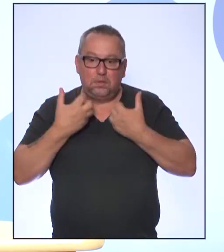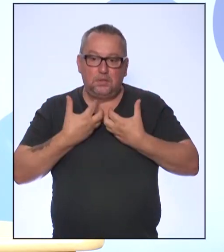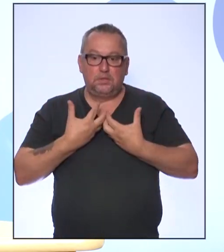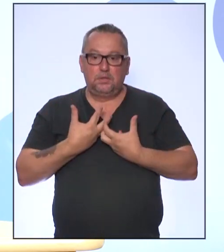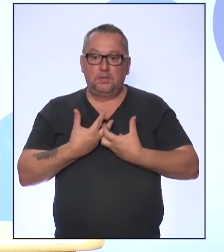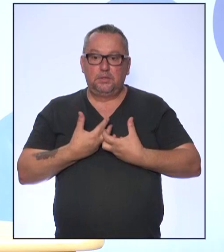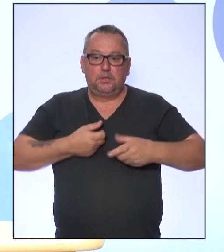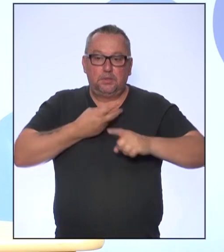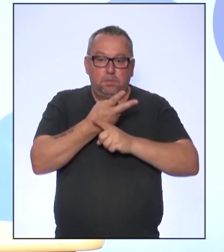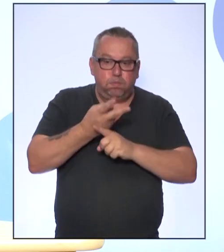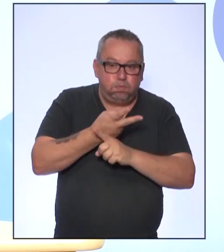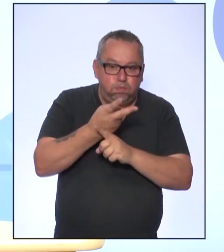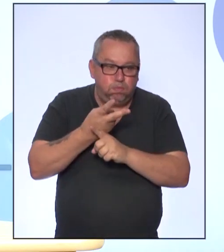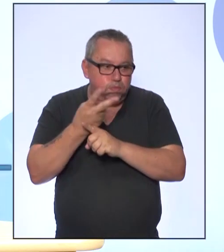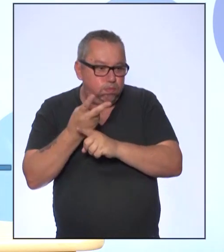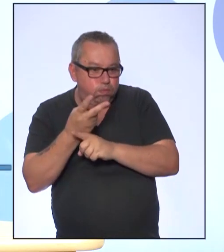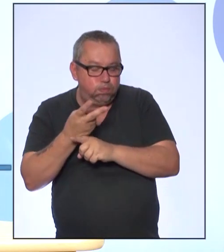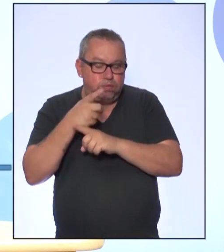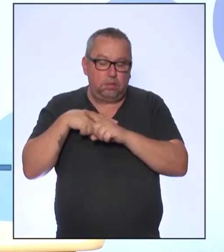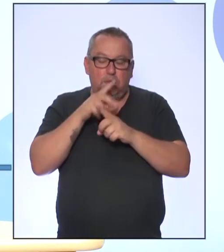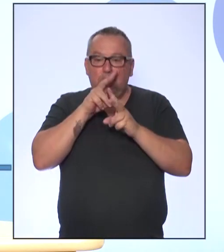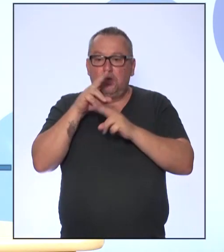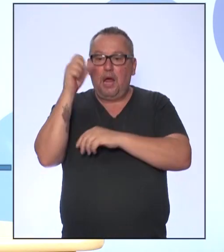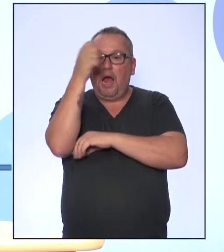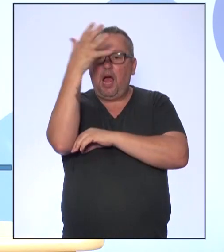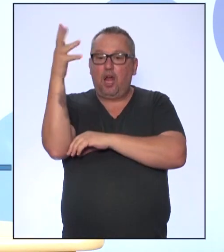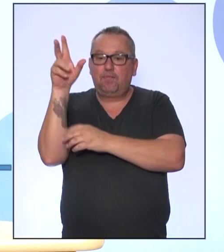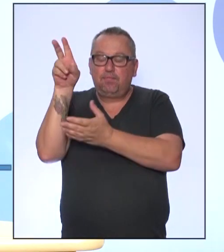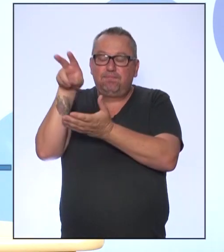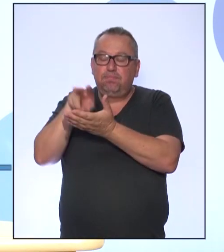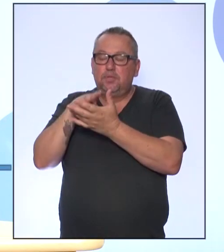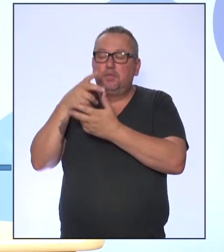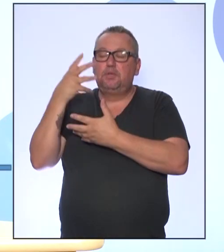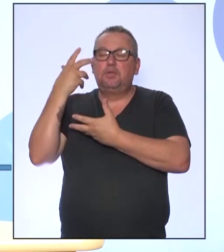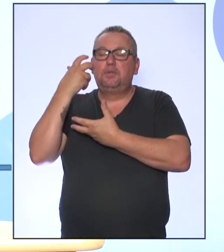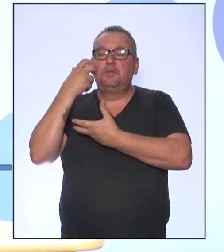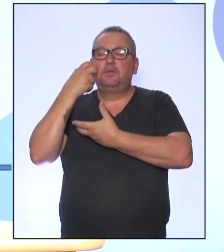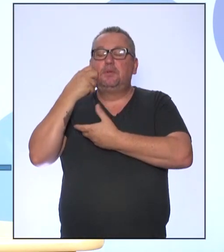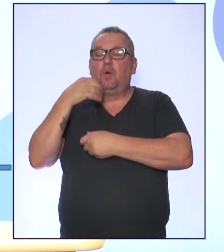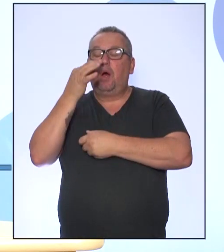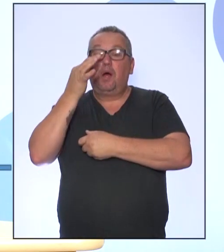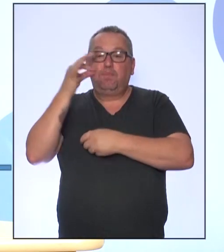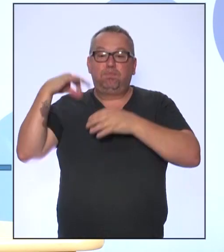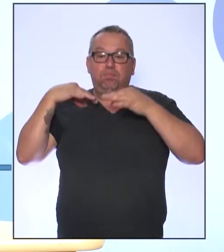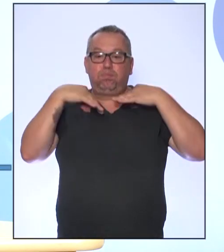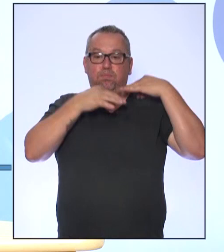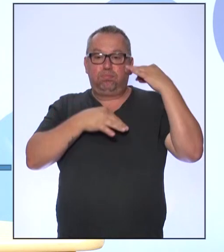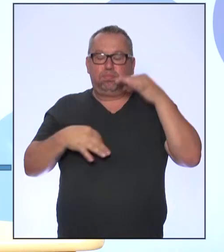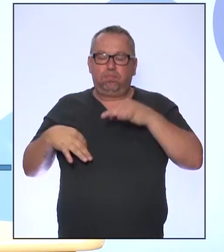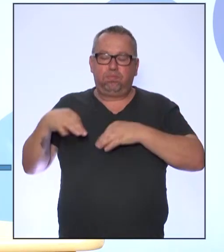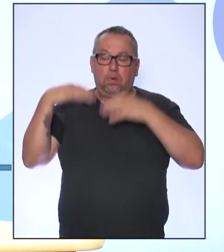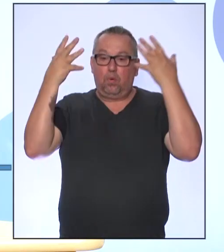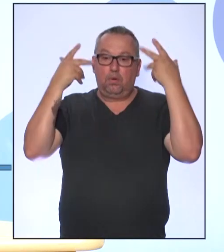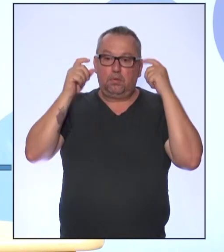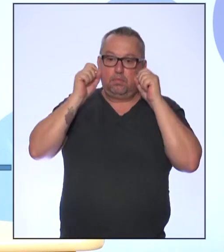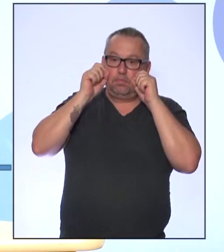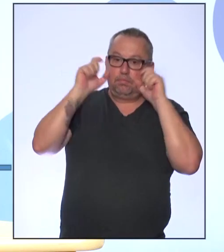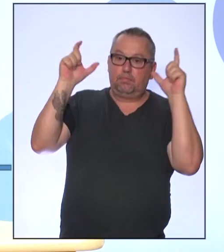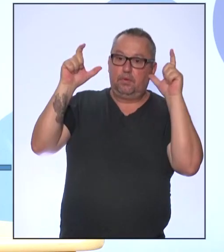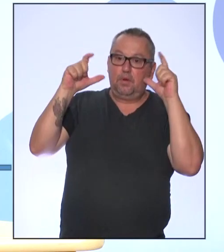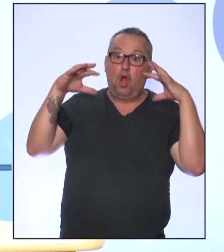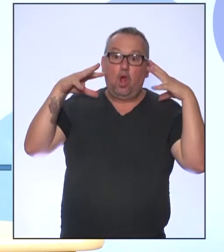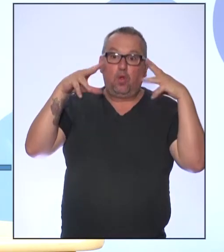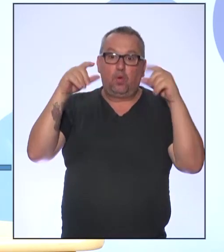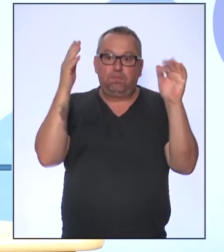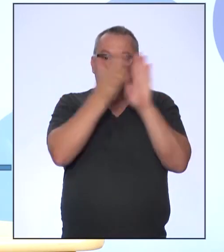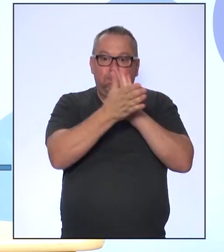caçar, dormia espichado à sombra de uma boa árvore. Vieram os ratinhos passear em cima dele e ele acordou. Todos conseguiram